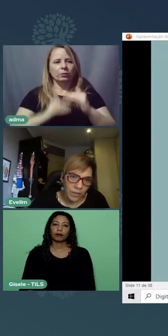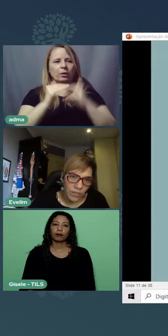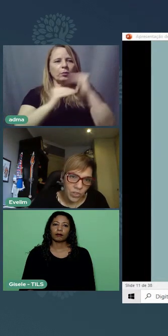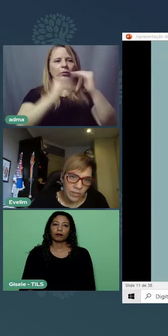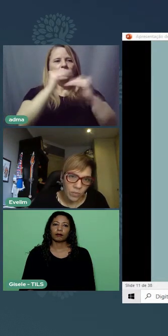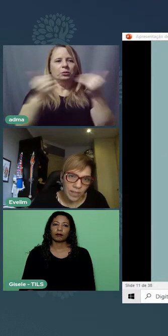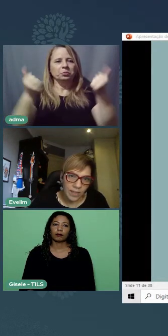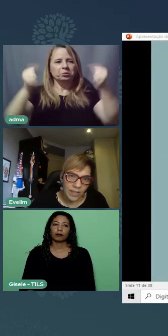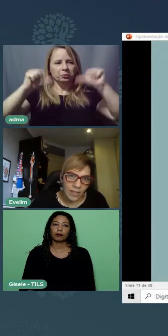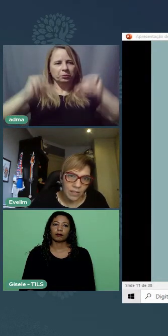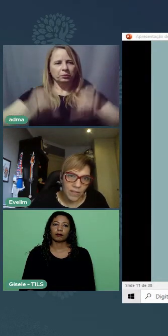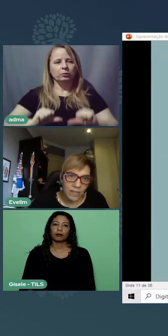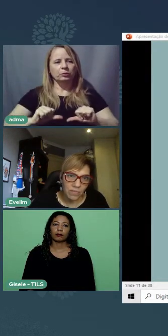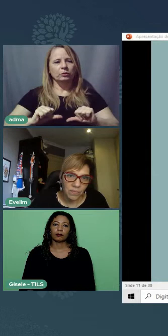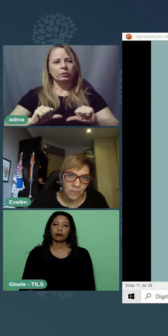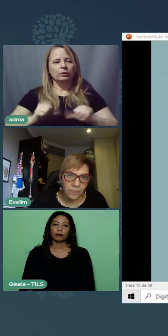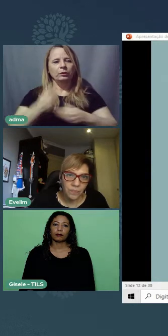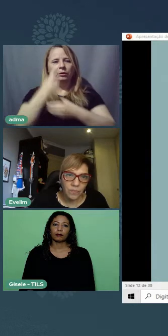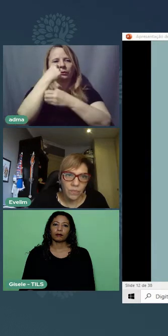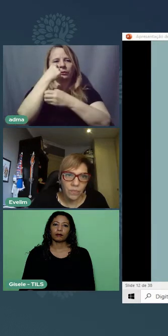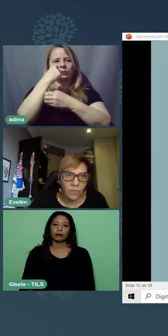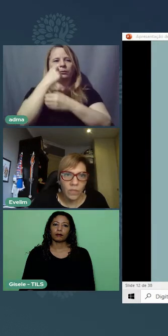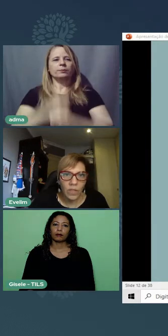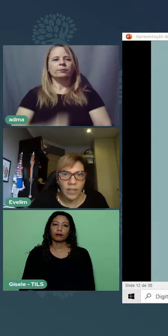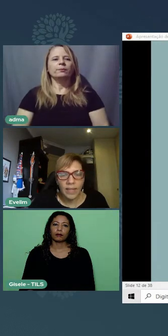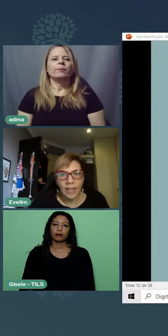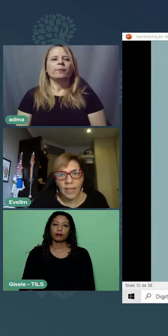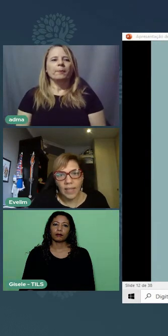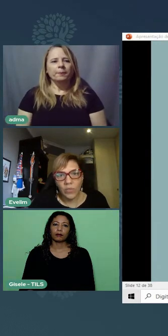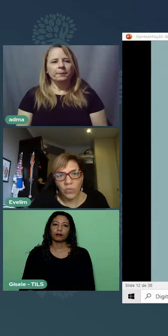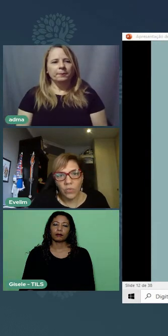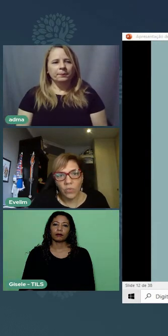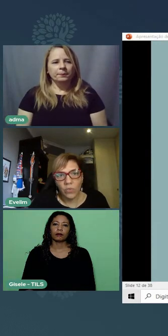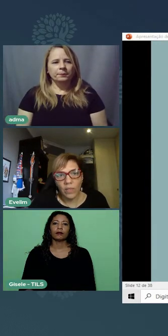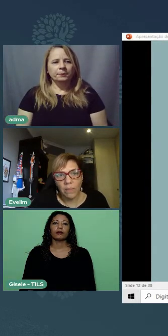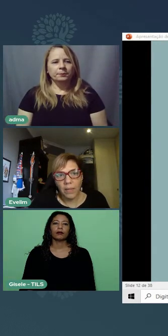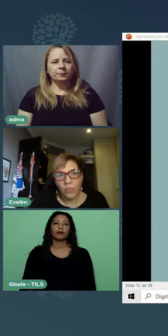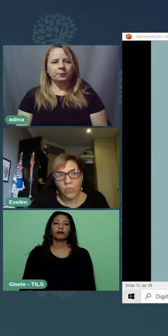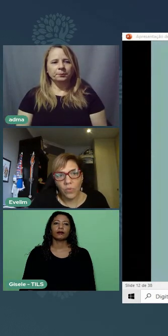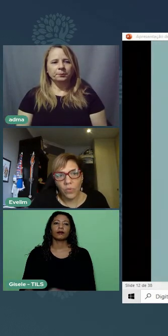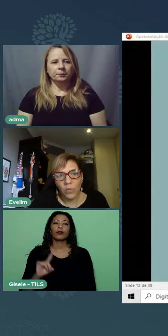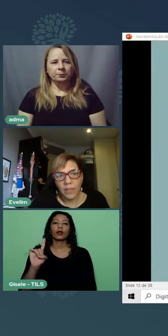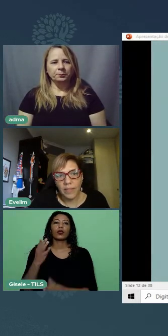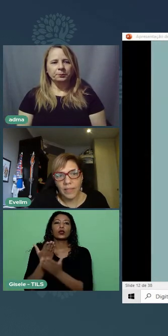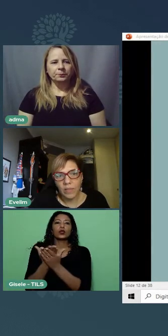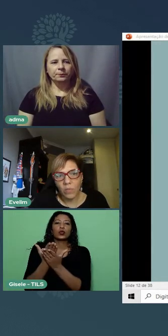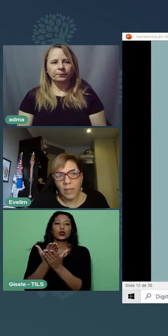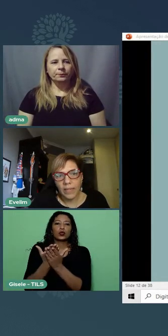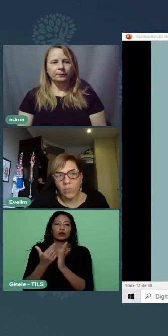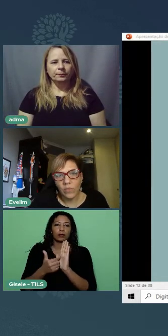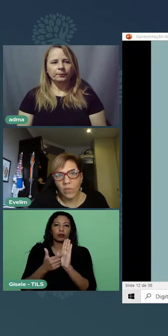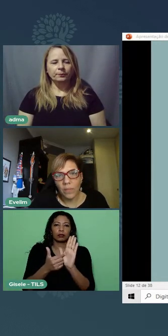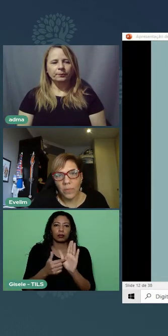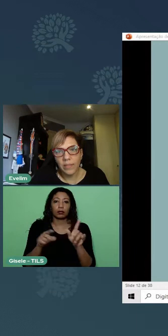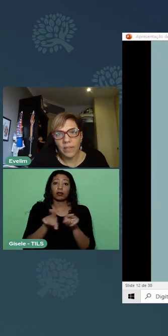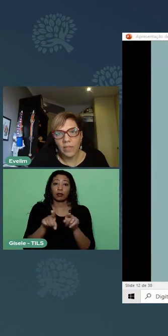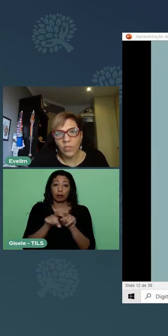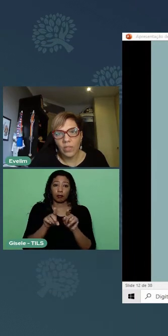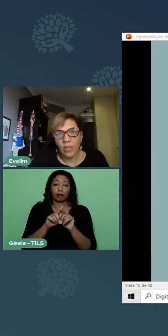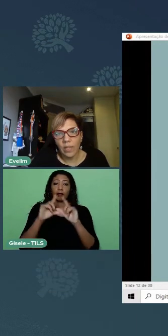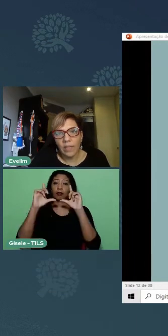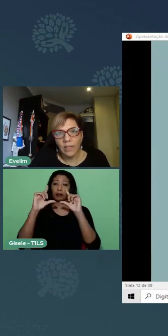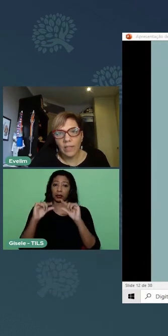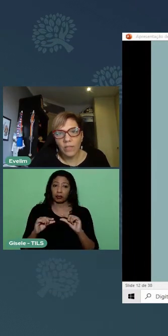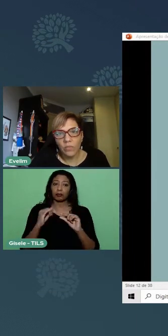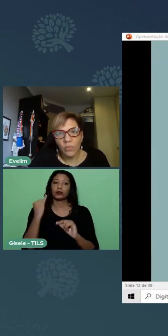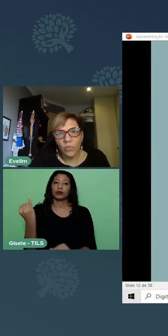para ventilação mecânica invasiva. Esse outro estudo também mostrou uma redução